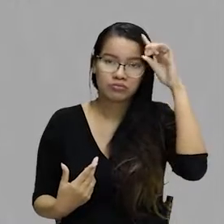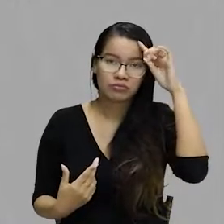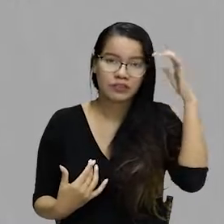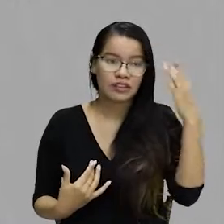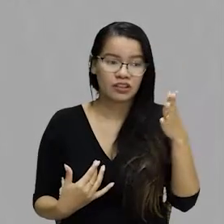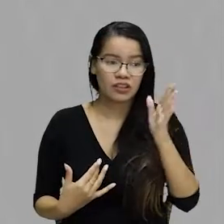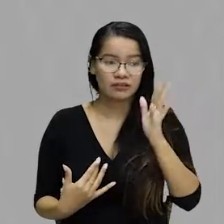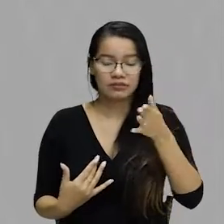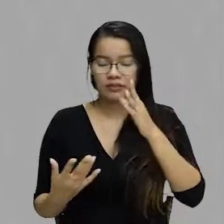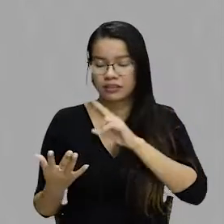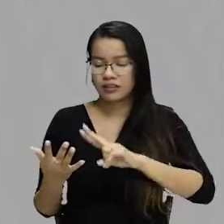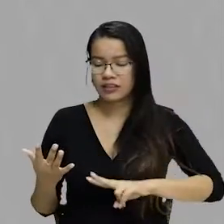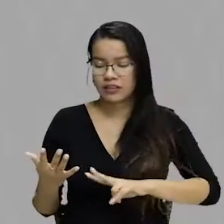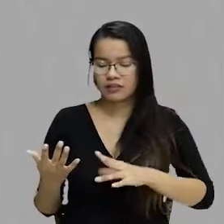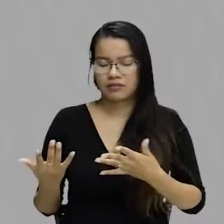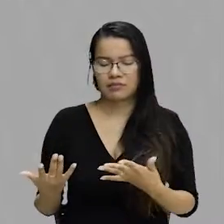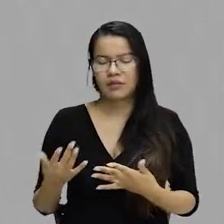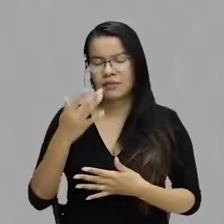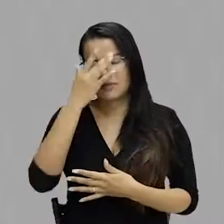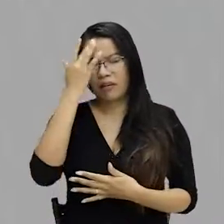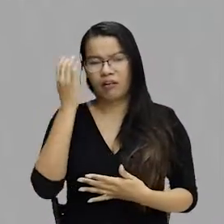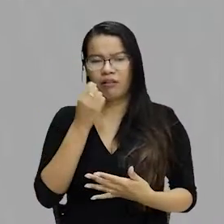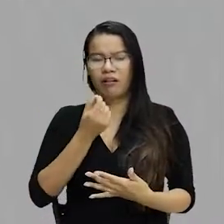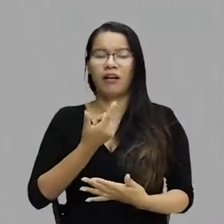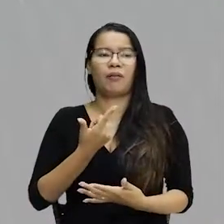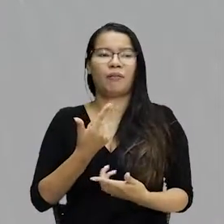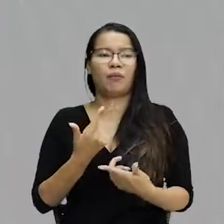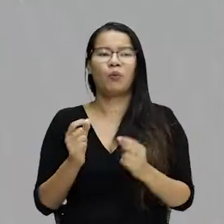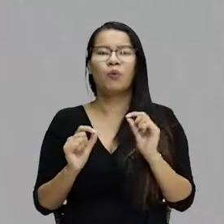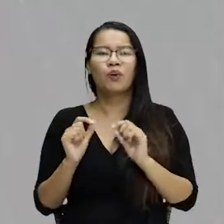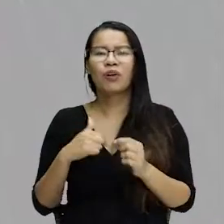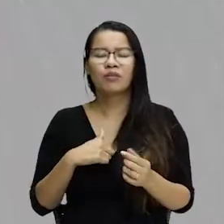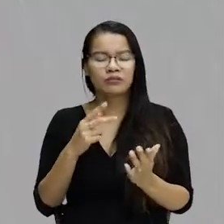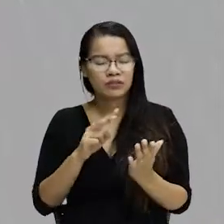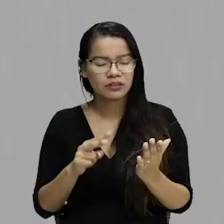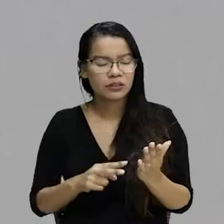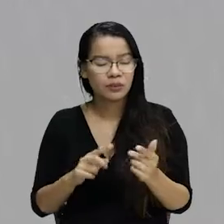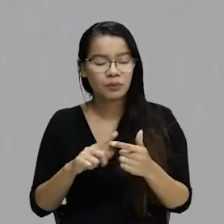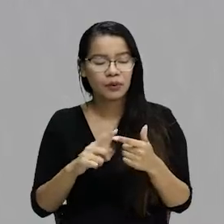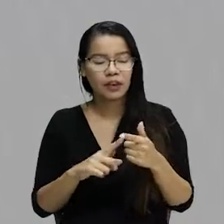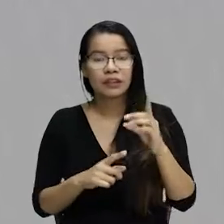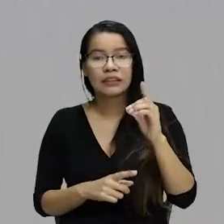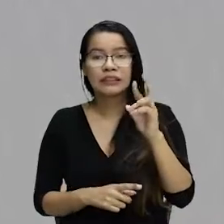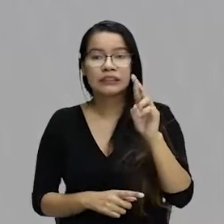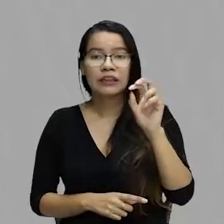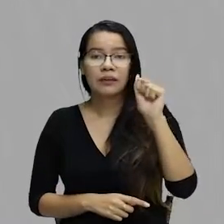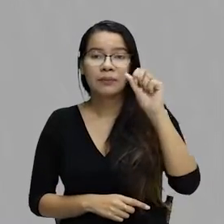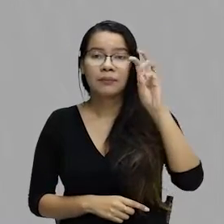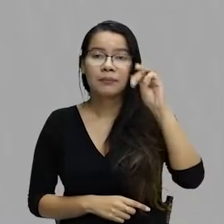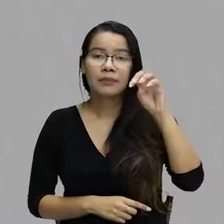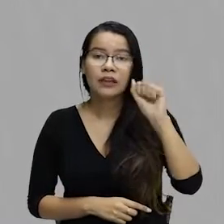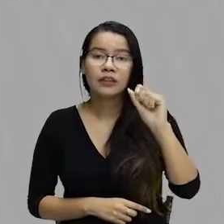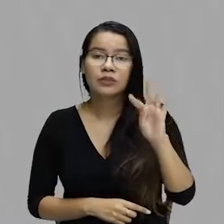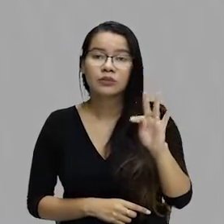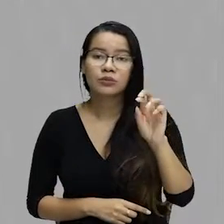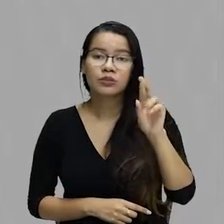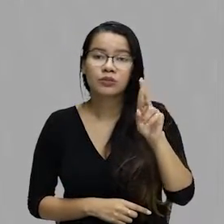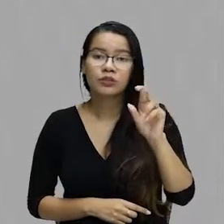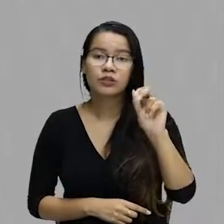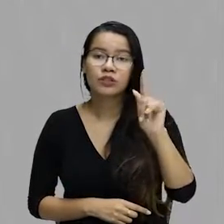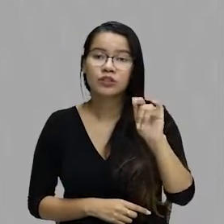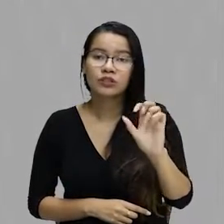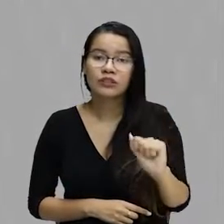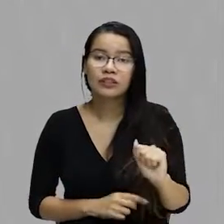assim, mas o que é que eu estou lendo? Por quê? Porque o formato do texto teatral, a dramaturgia, ela permite uma série de interpretações,